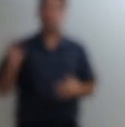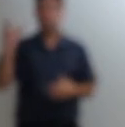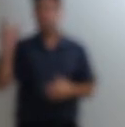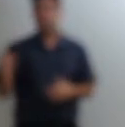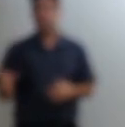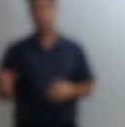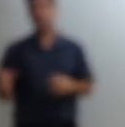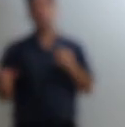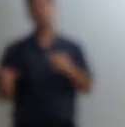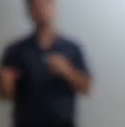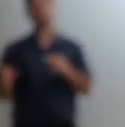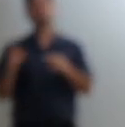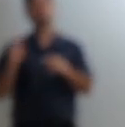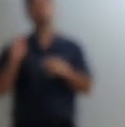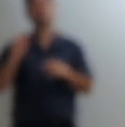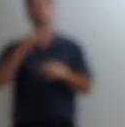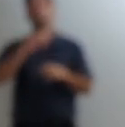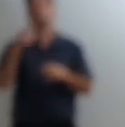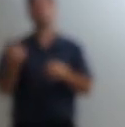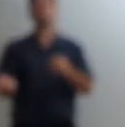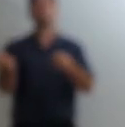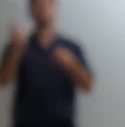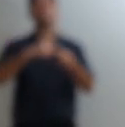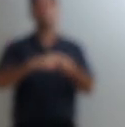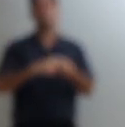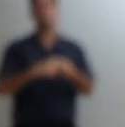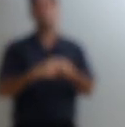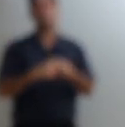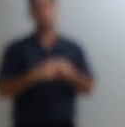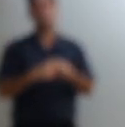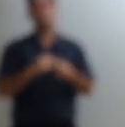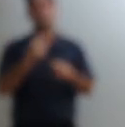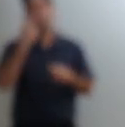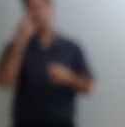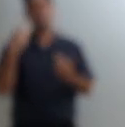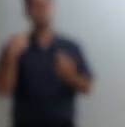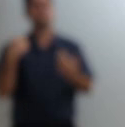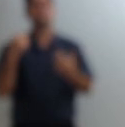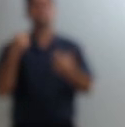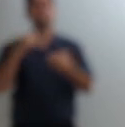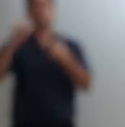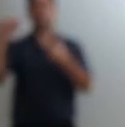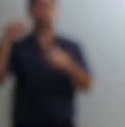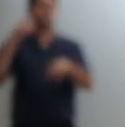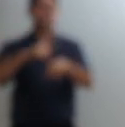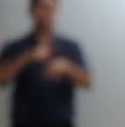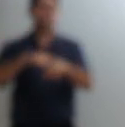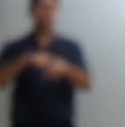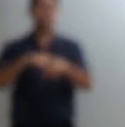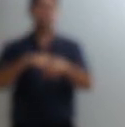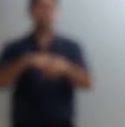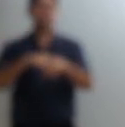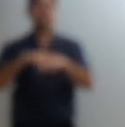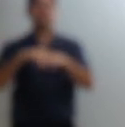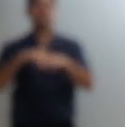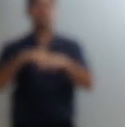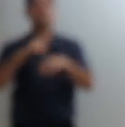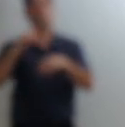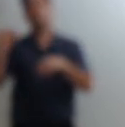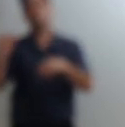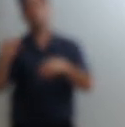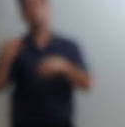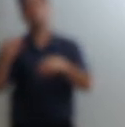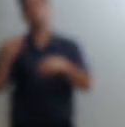não ter retornado de uma saída temporária na data aprazada. Ele foi logo